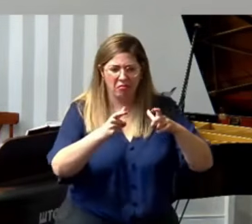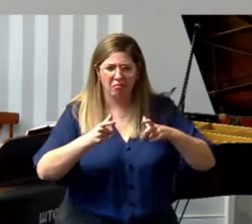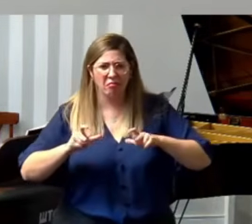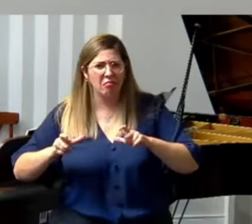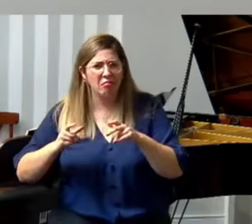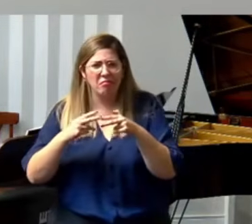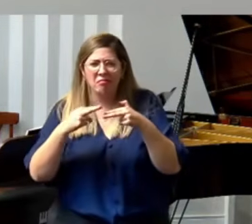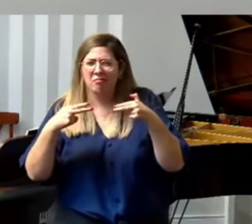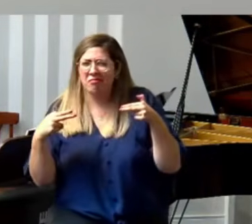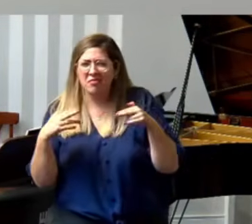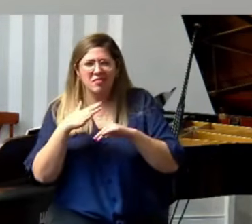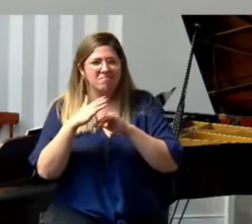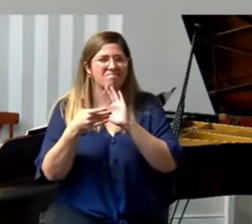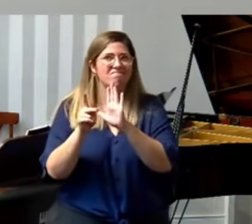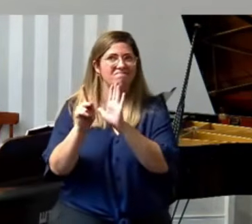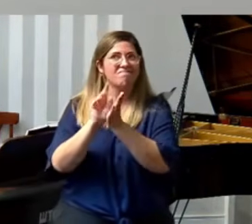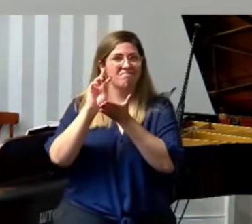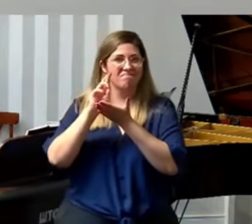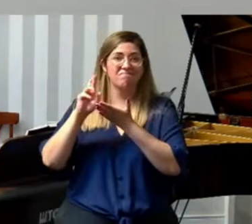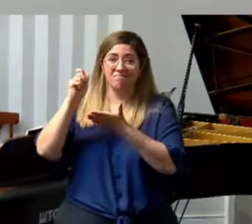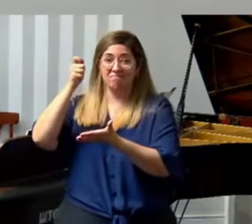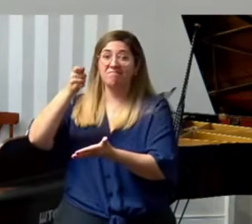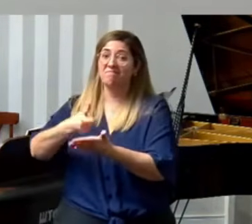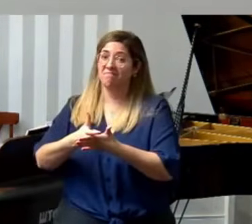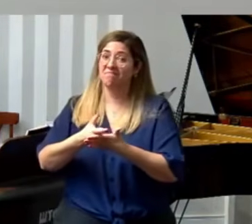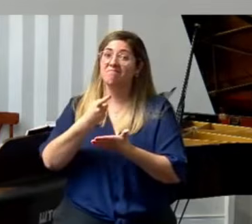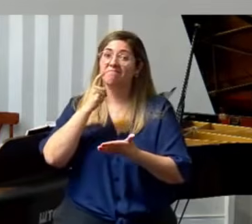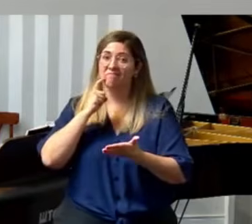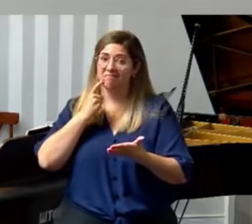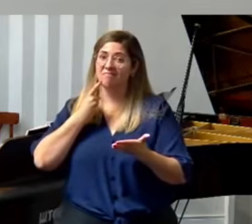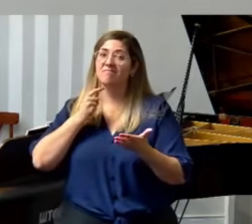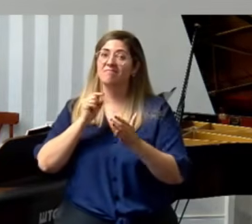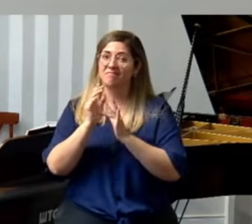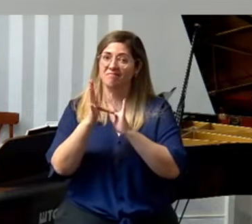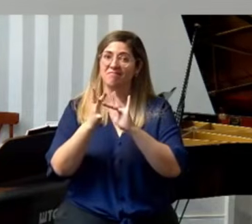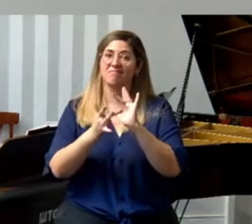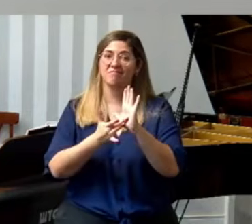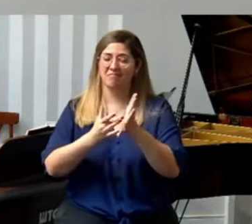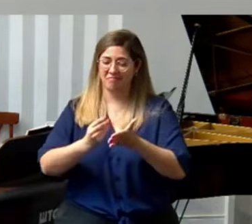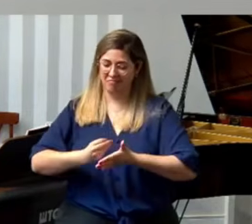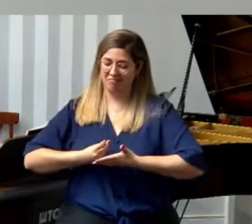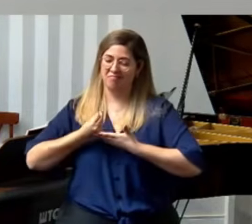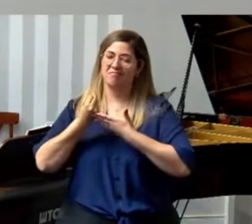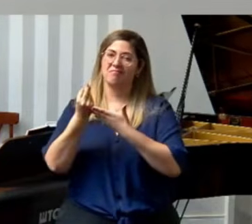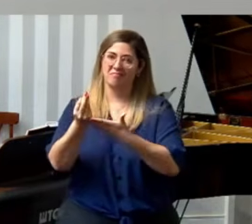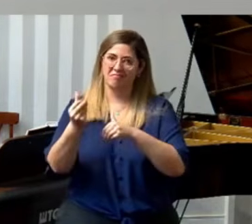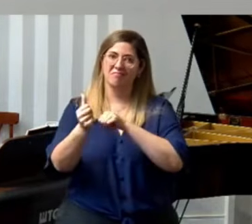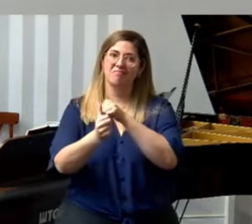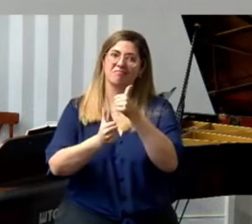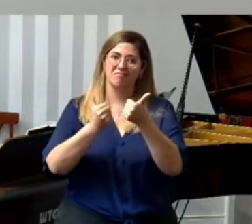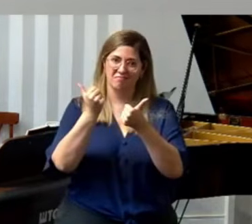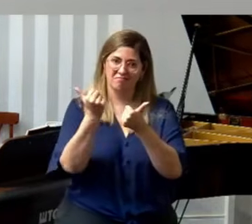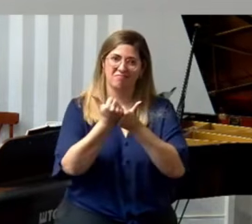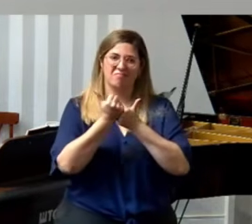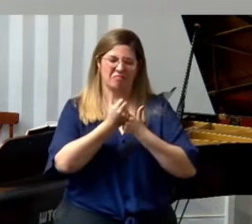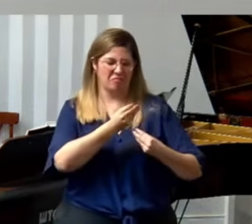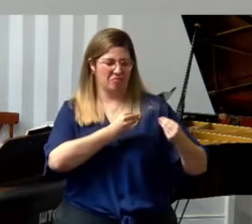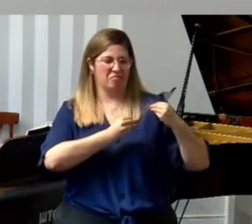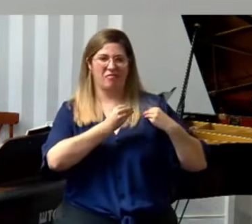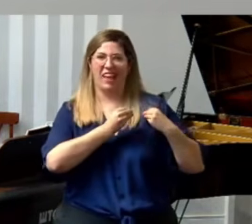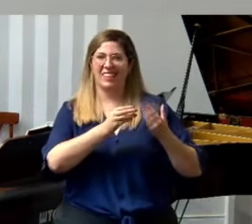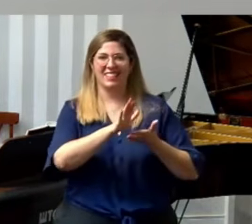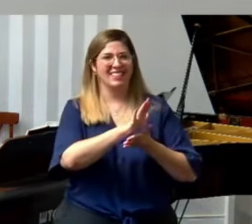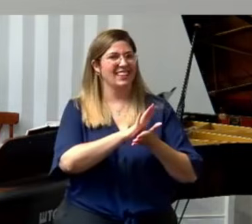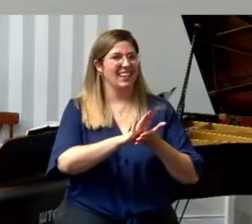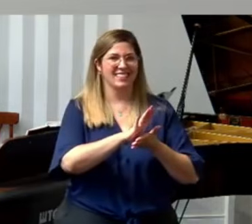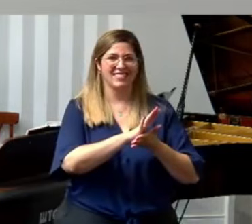cada detalhe criado foi adquirido por Ele com um preço de sangue, com a sua vida impecável, com a sua vida